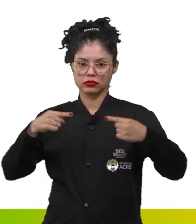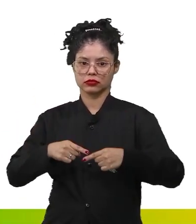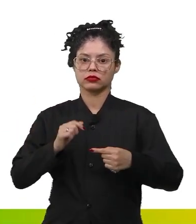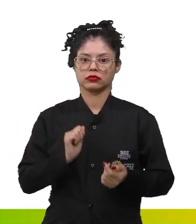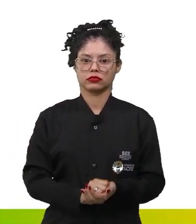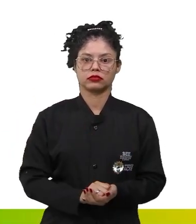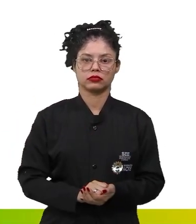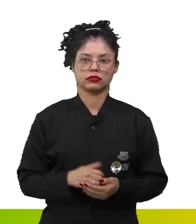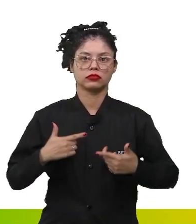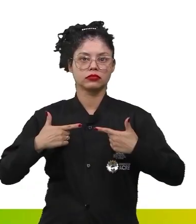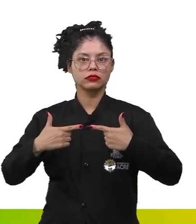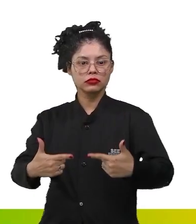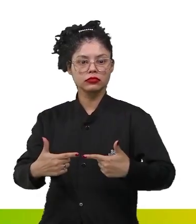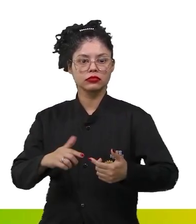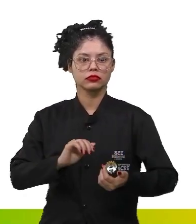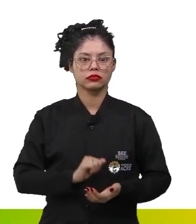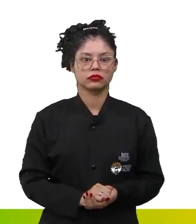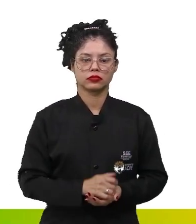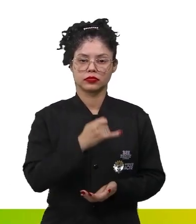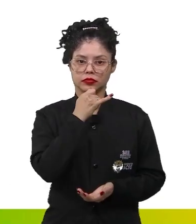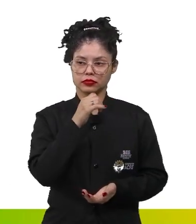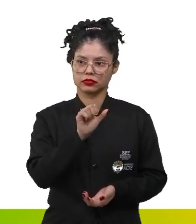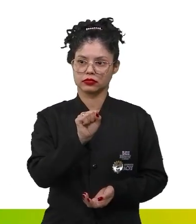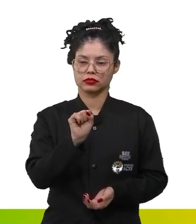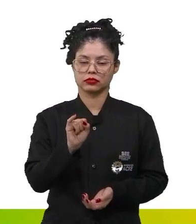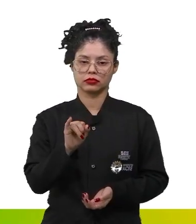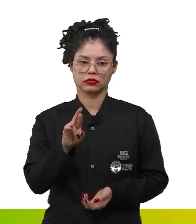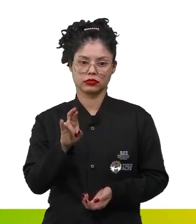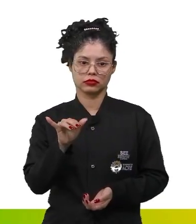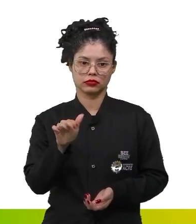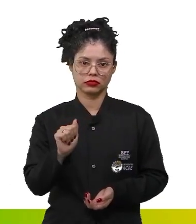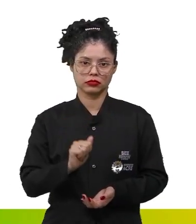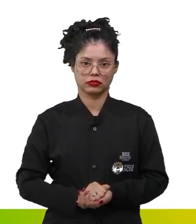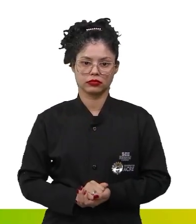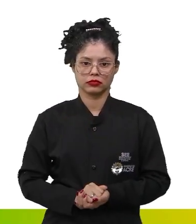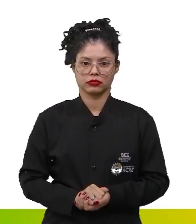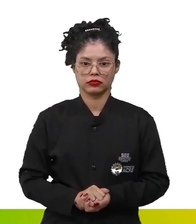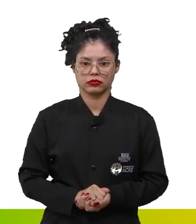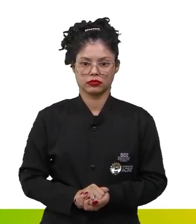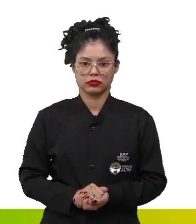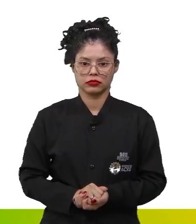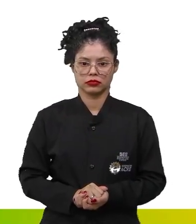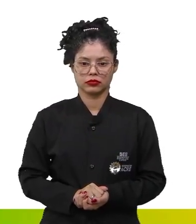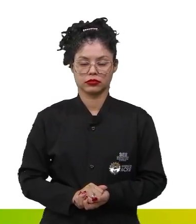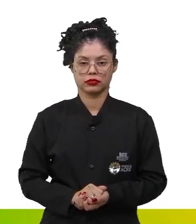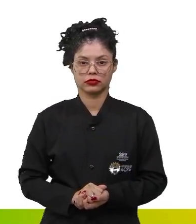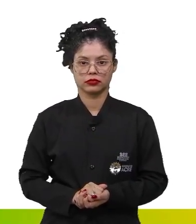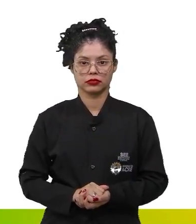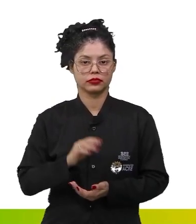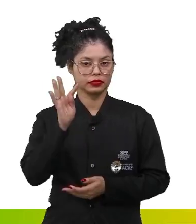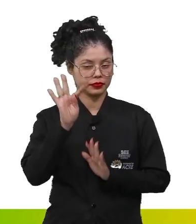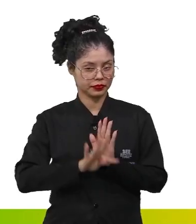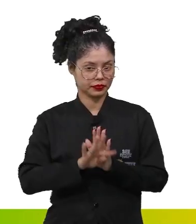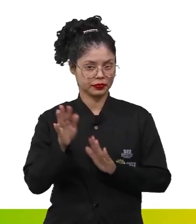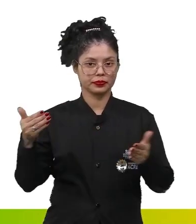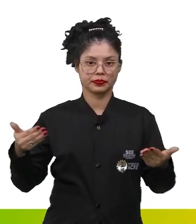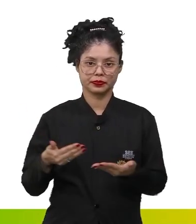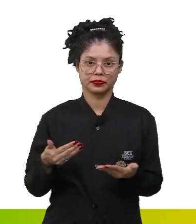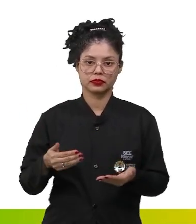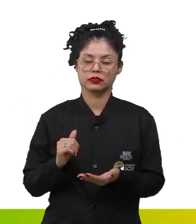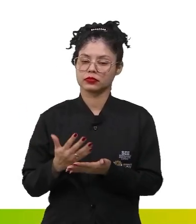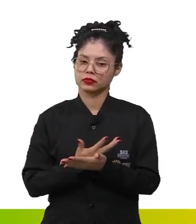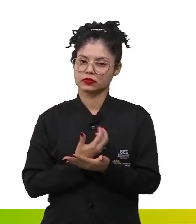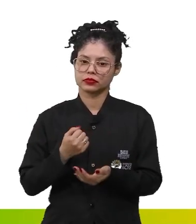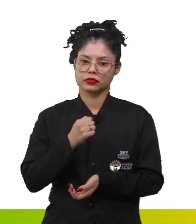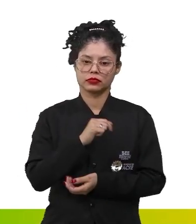perduravam confrontos armados, como, por exemplo, a Síria. Olha, texto bem interessante, bem atual,